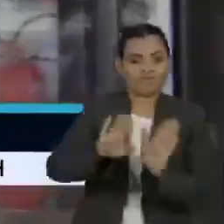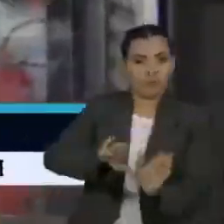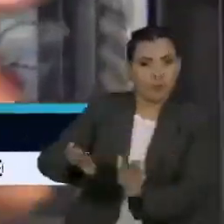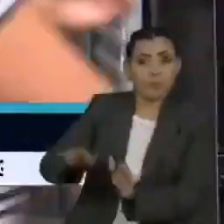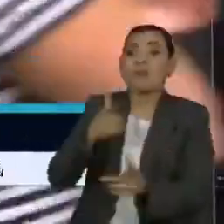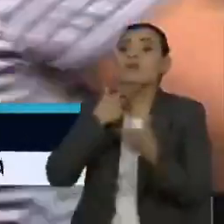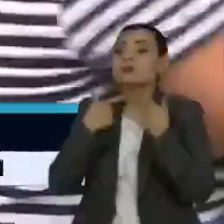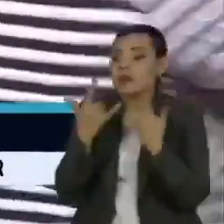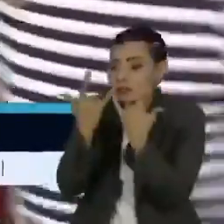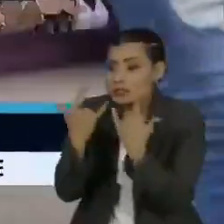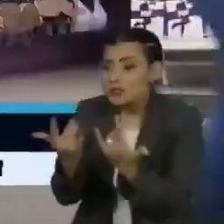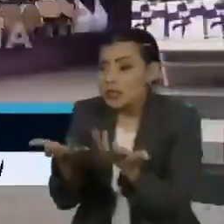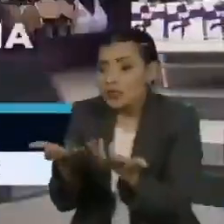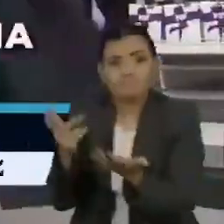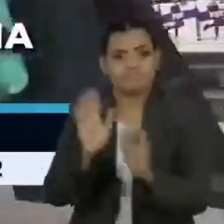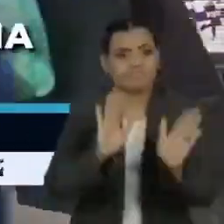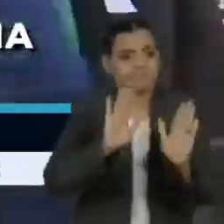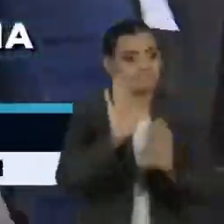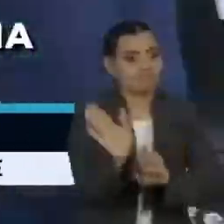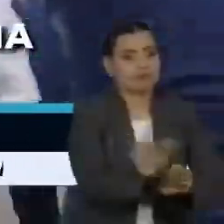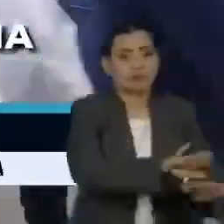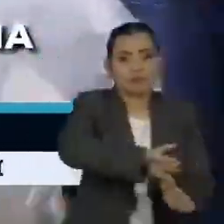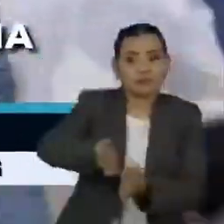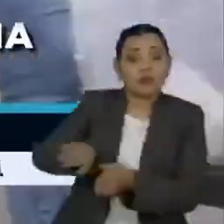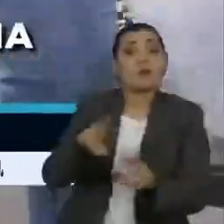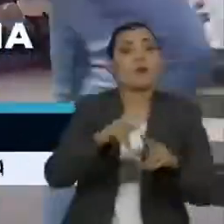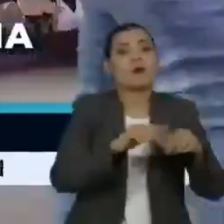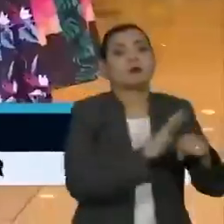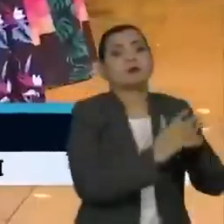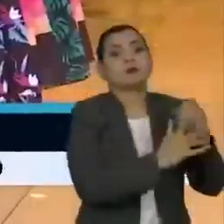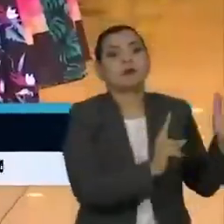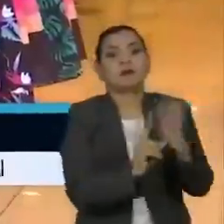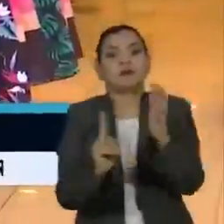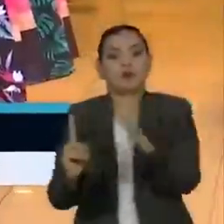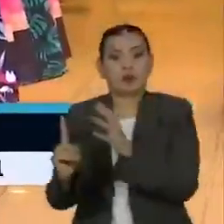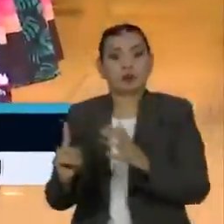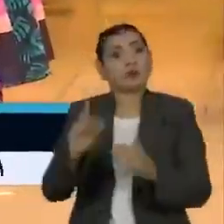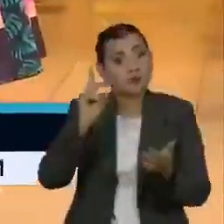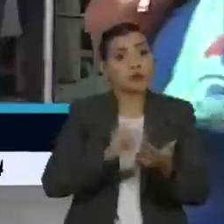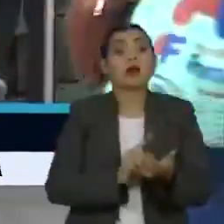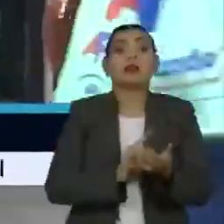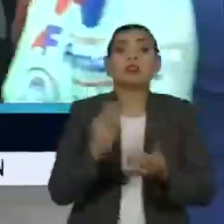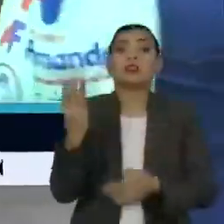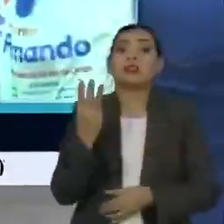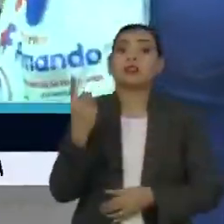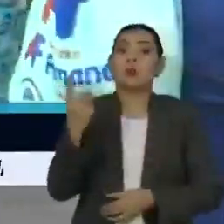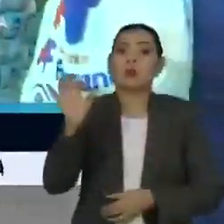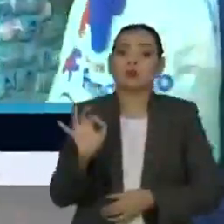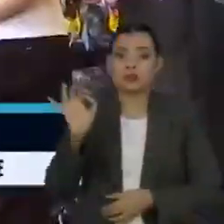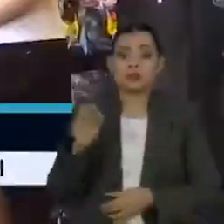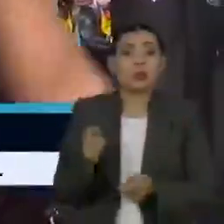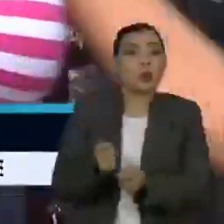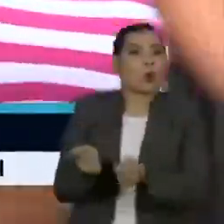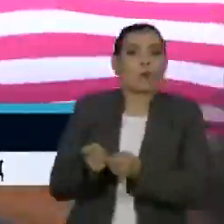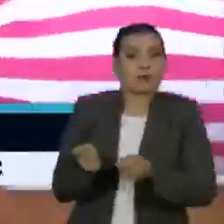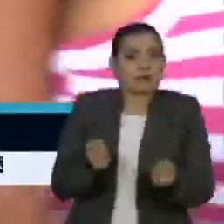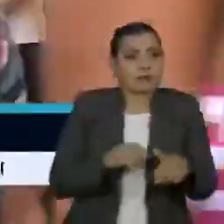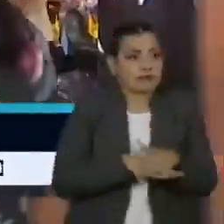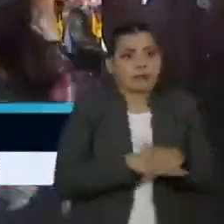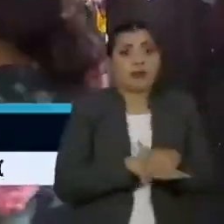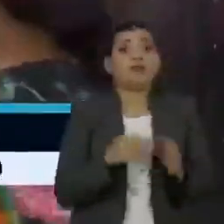que gostariam de ter agora. E eles põem culpa na crise sanitária. Quase um terço poupa por precaução e